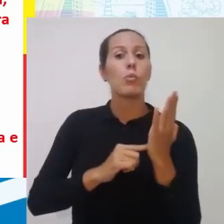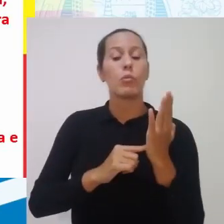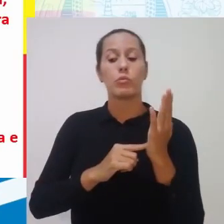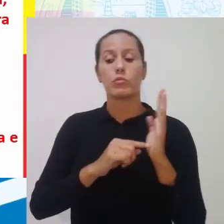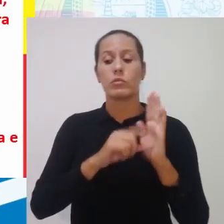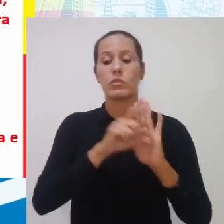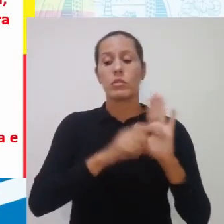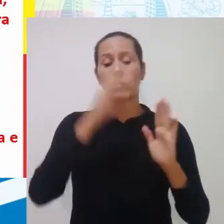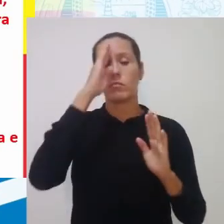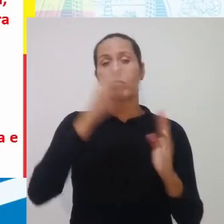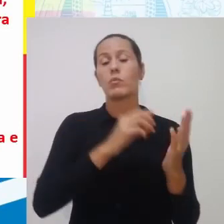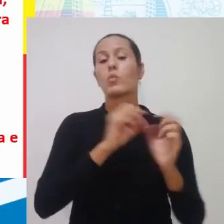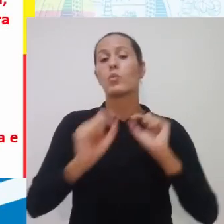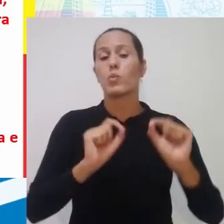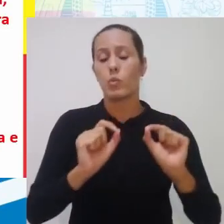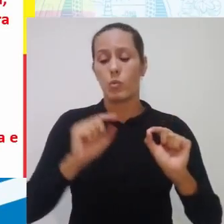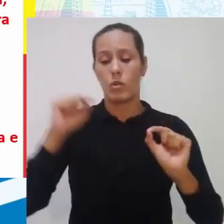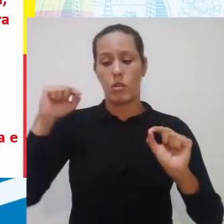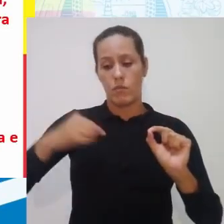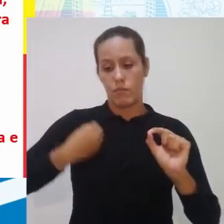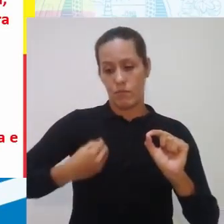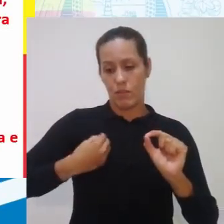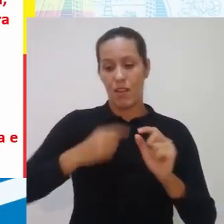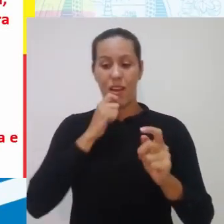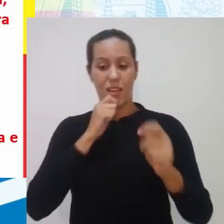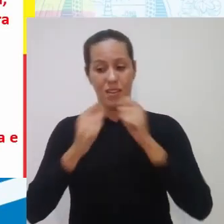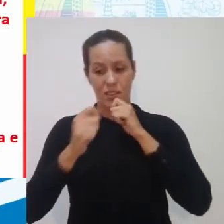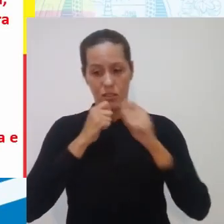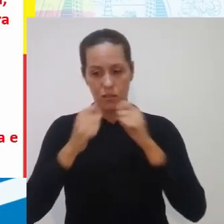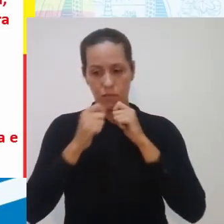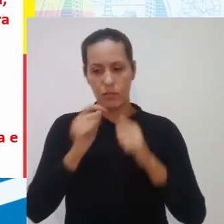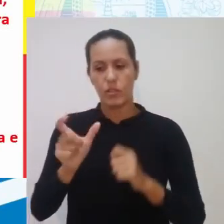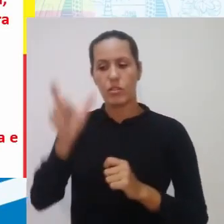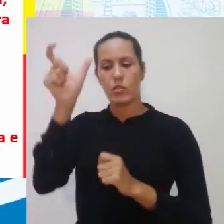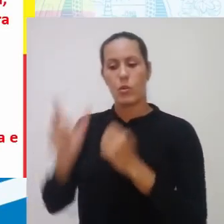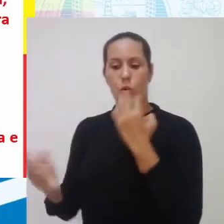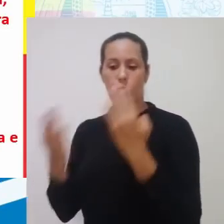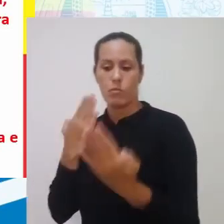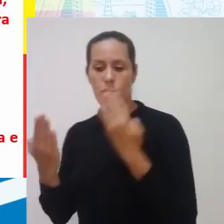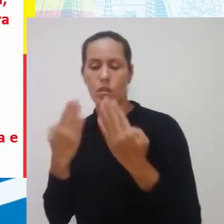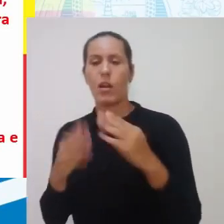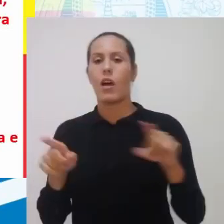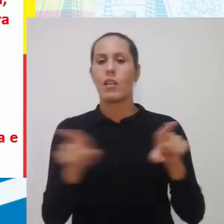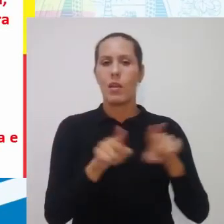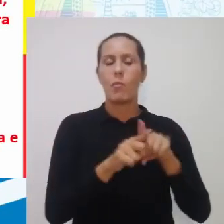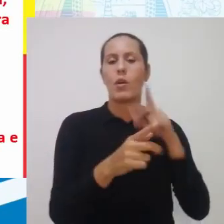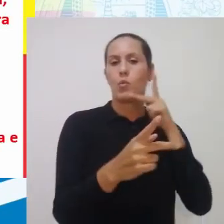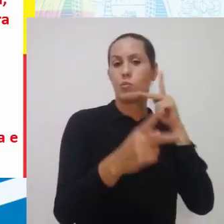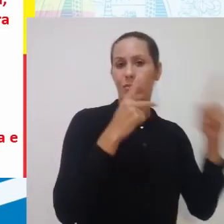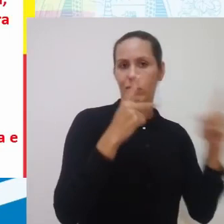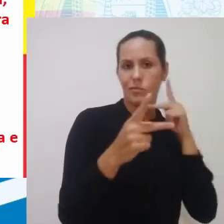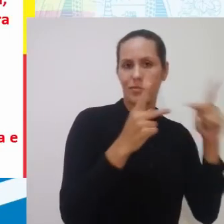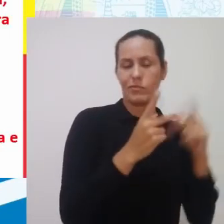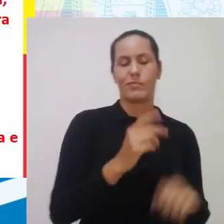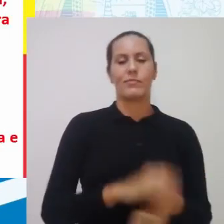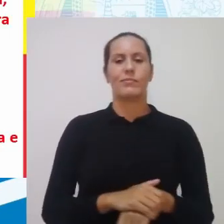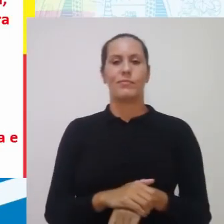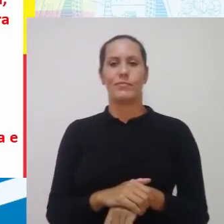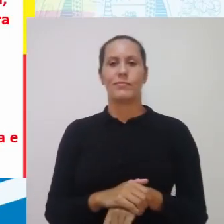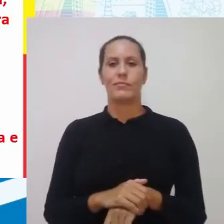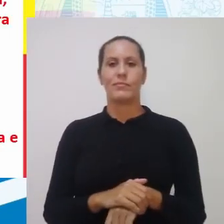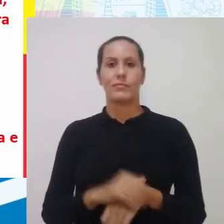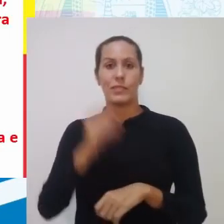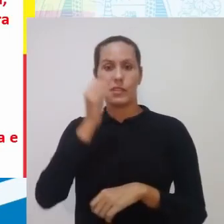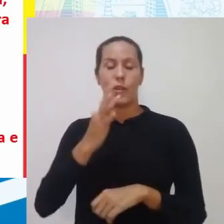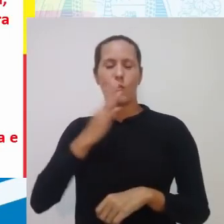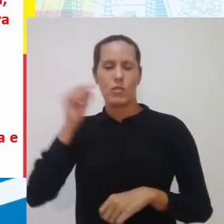será abordada? A ideia central é abordada através de uma entrevista com uma psicóloga e com um psicanalista,